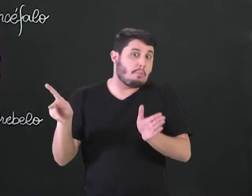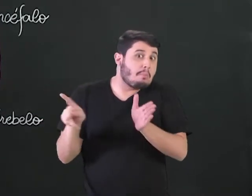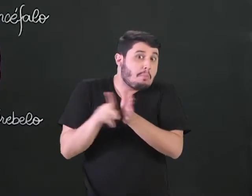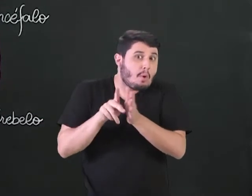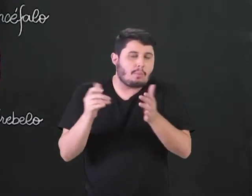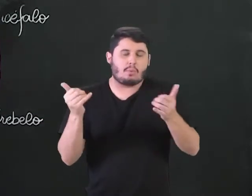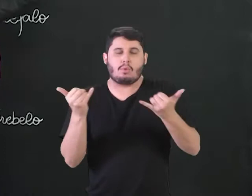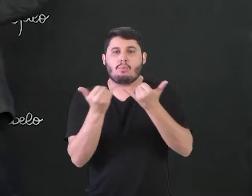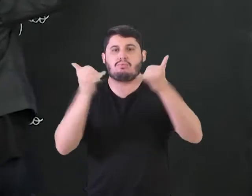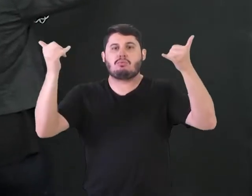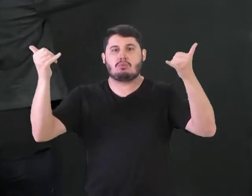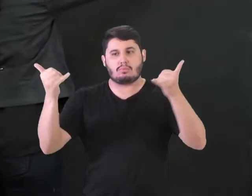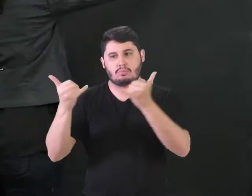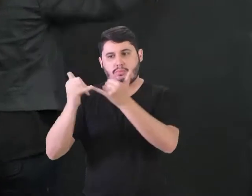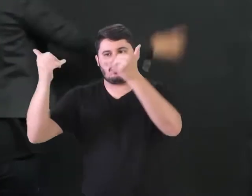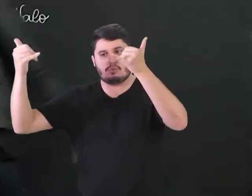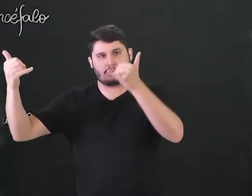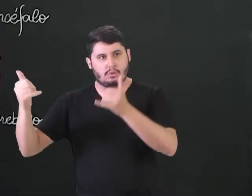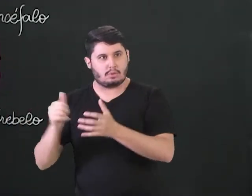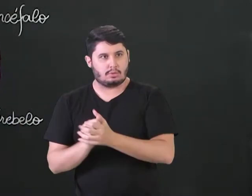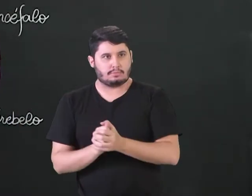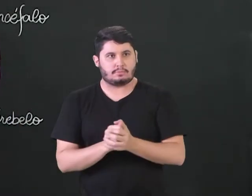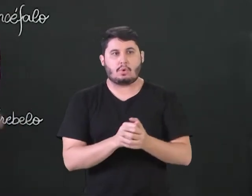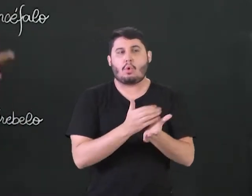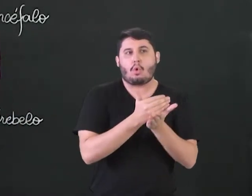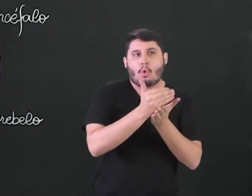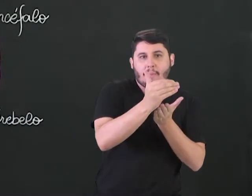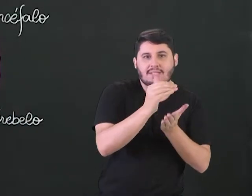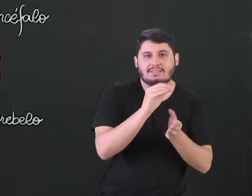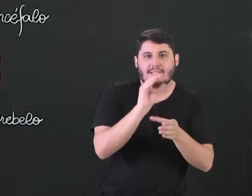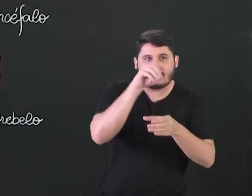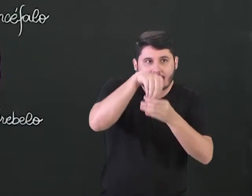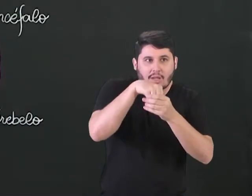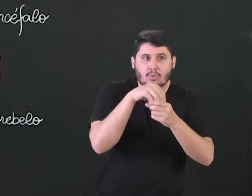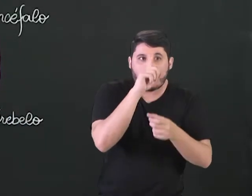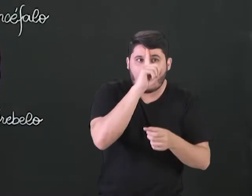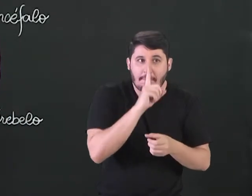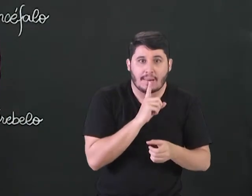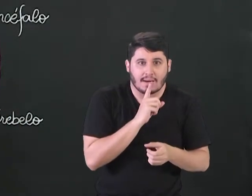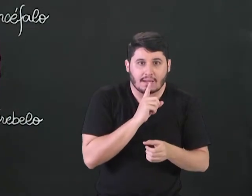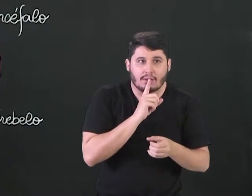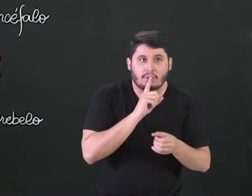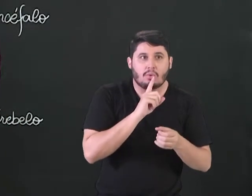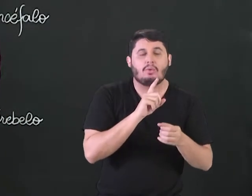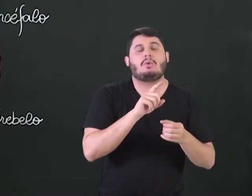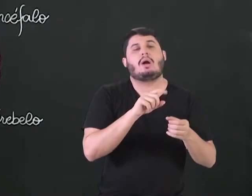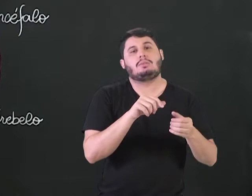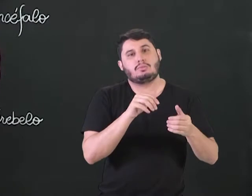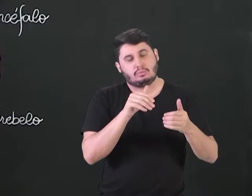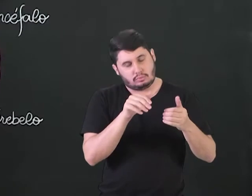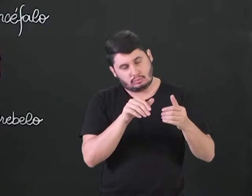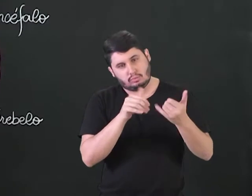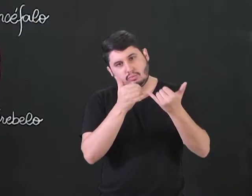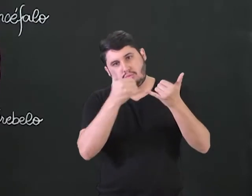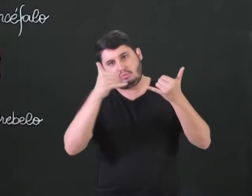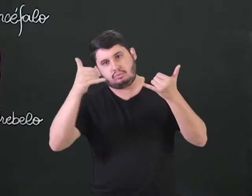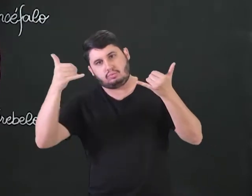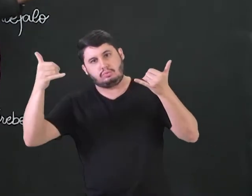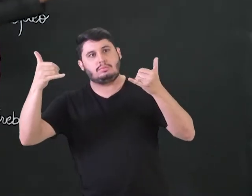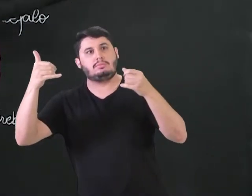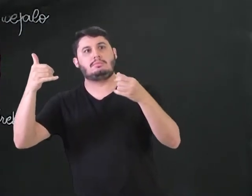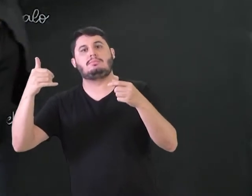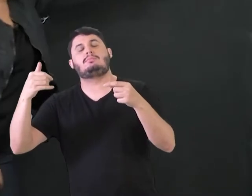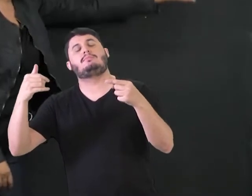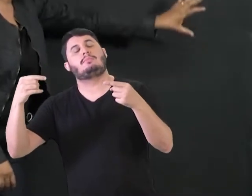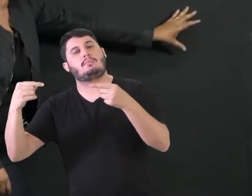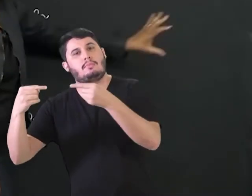Dos dendritos para o axônio. Então, imagine uma rede com vários desses neurônios. Eu tenho esse